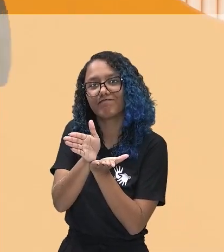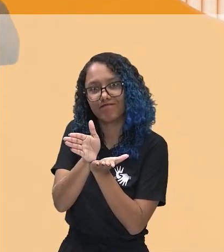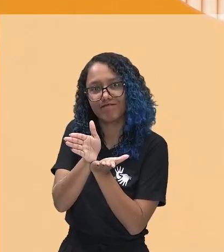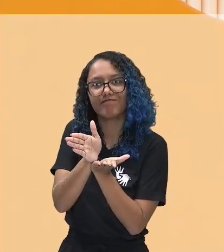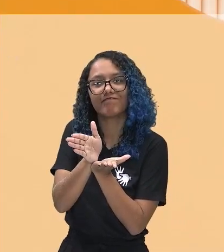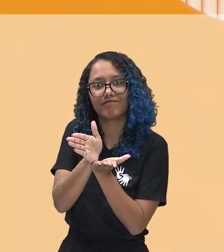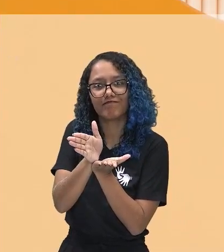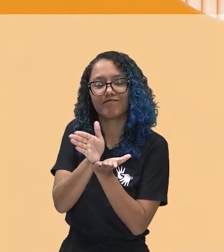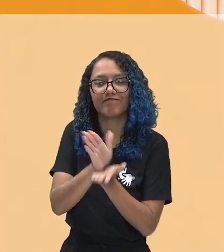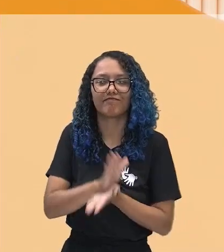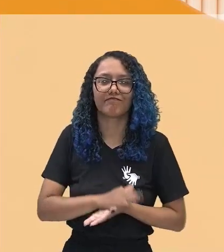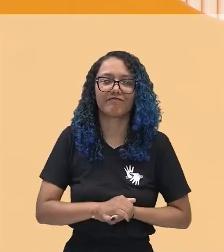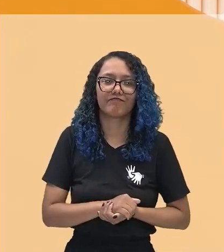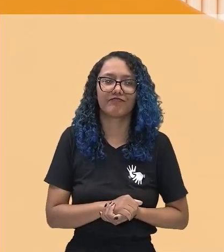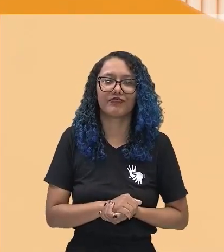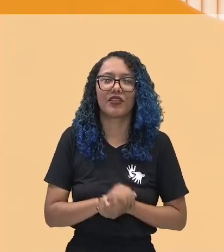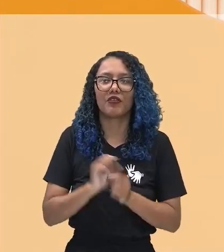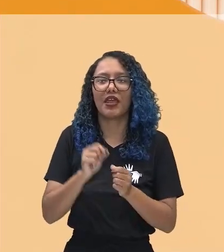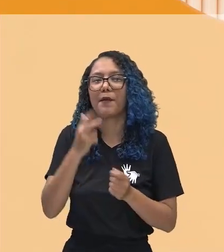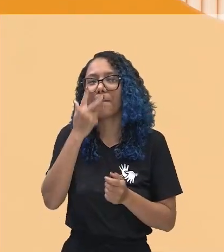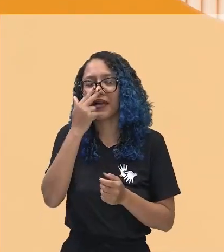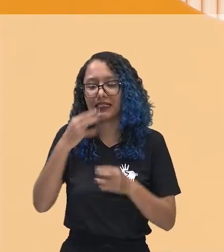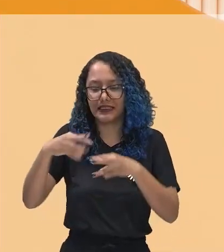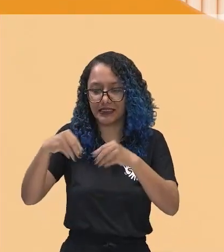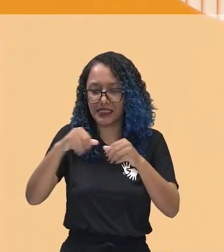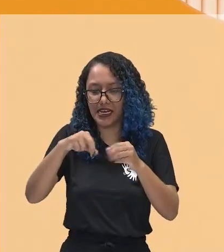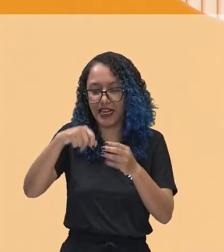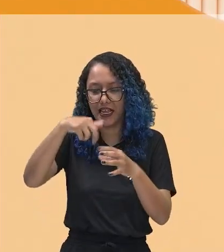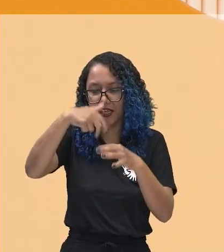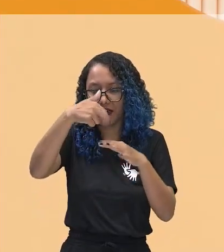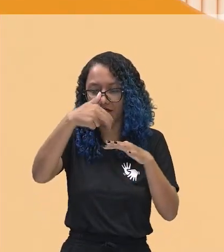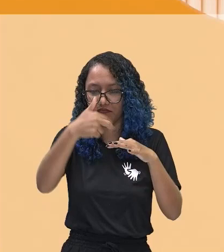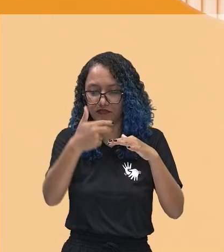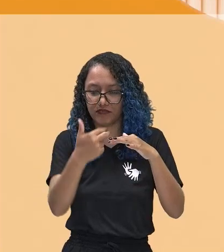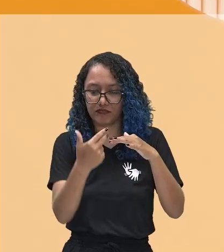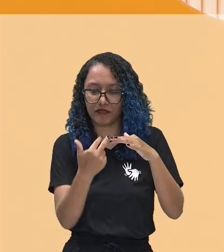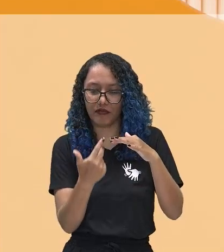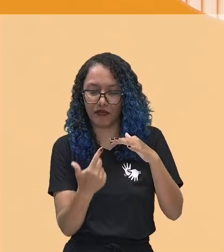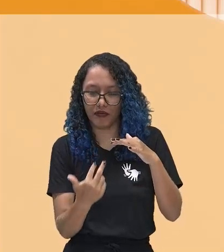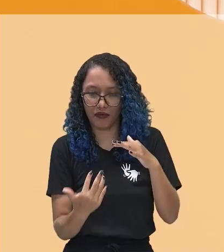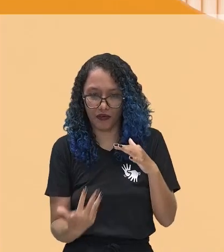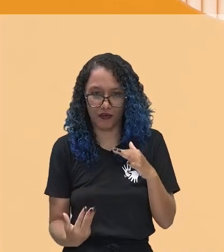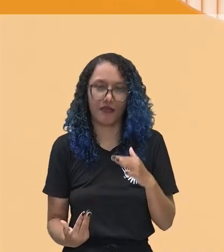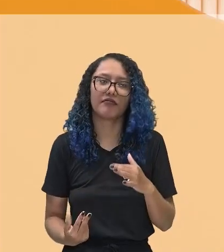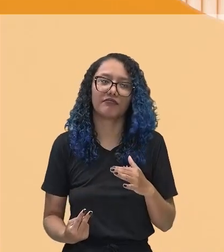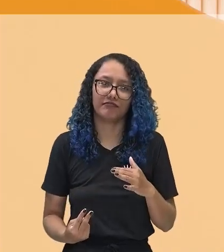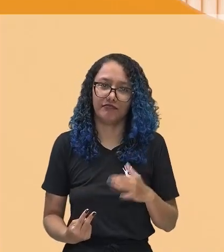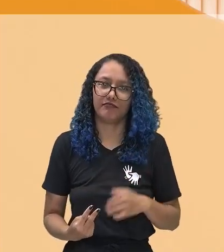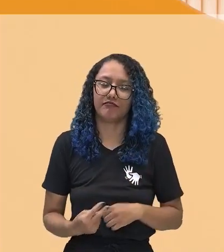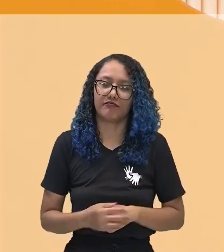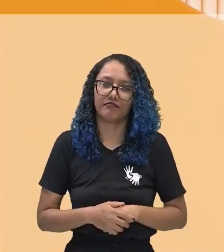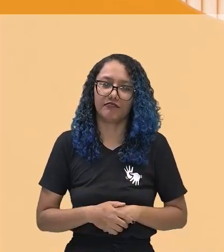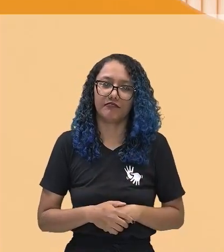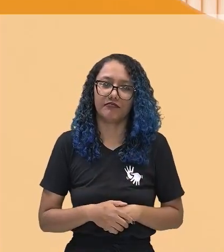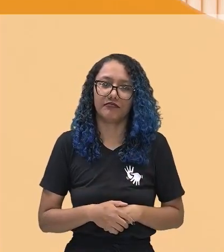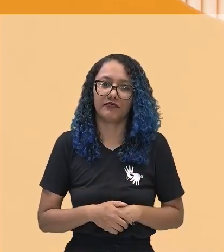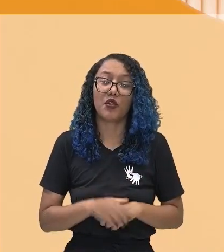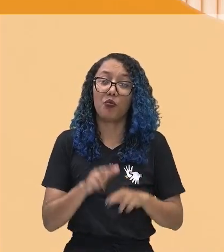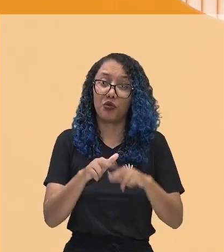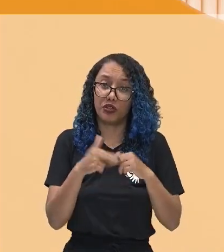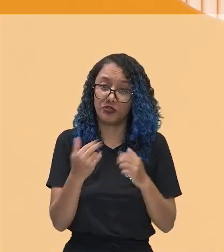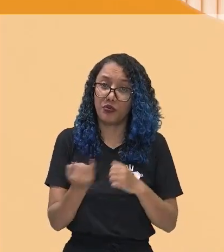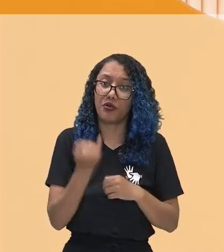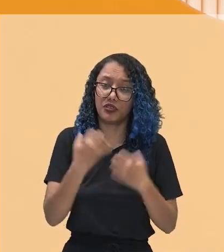disso daí. É como entrar numa areia movediça e ser sugado cada vez mais por ela. Tá certo? Daí a importância da